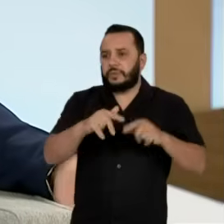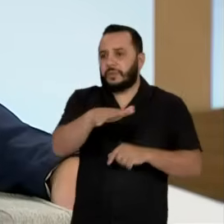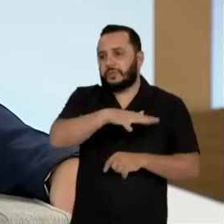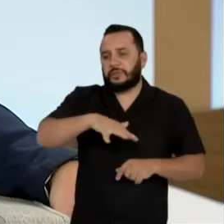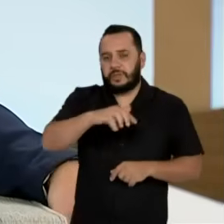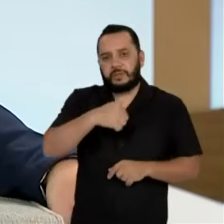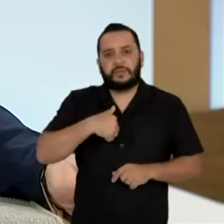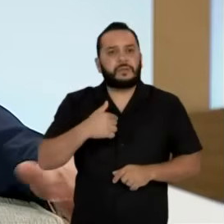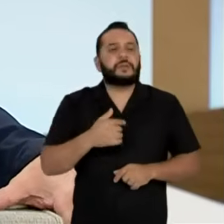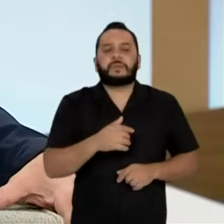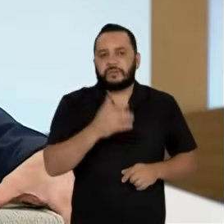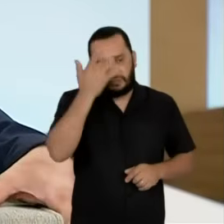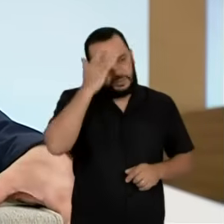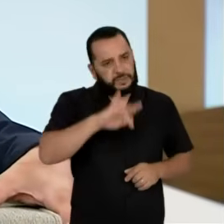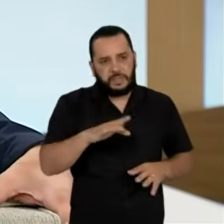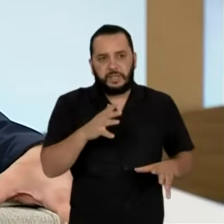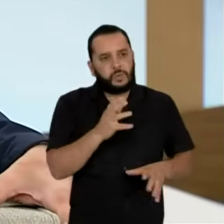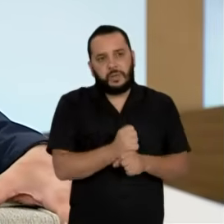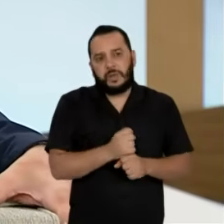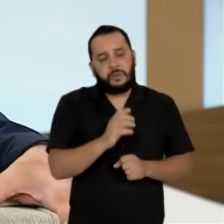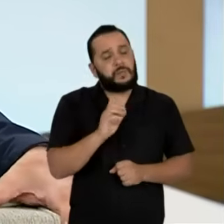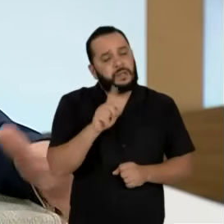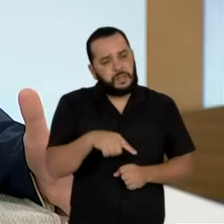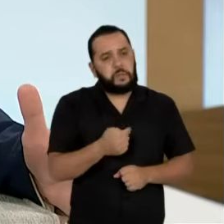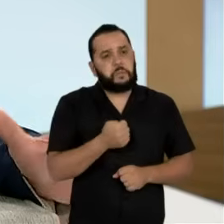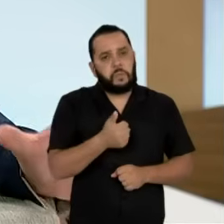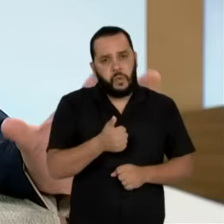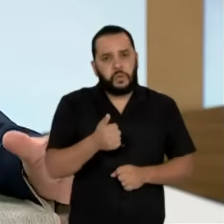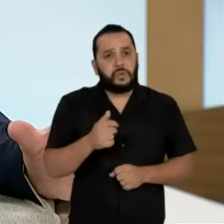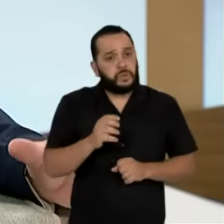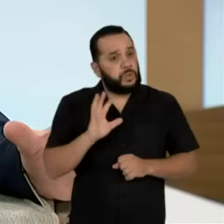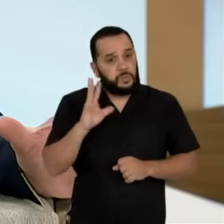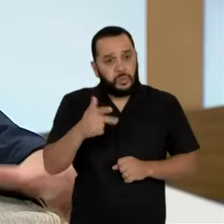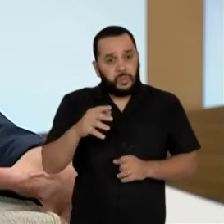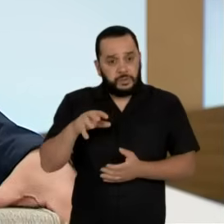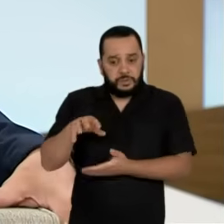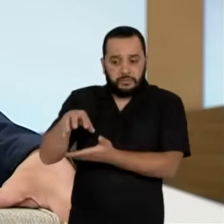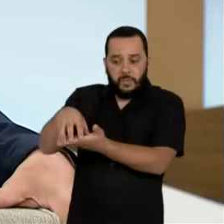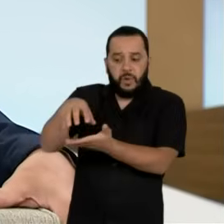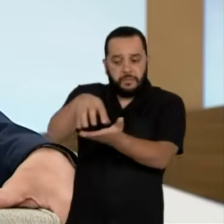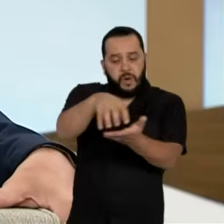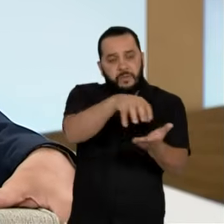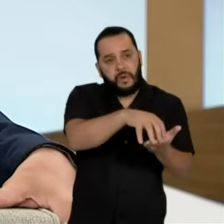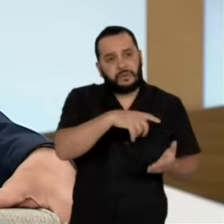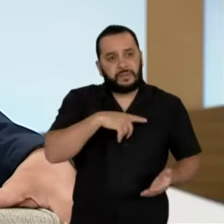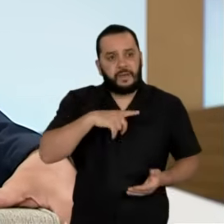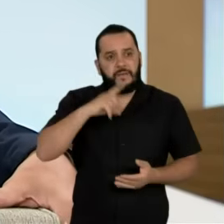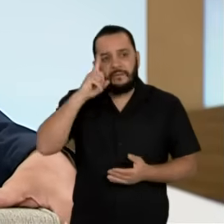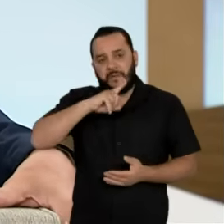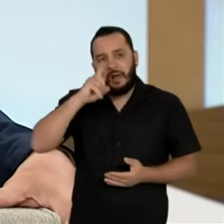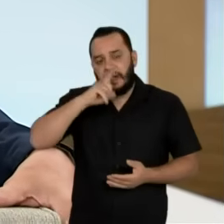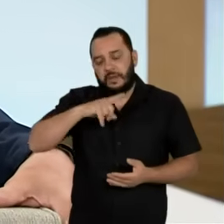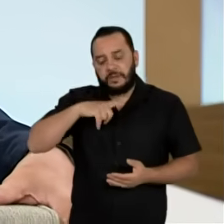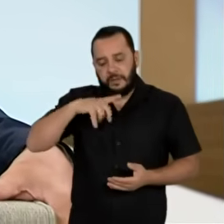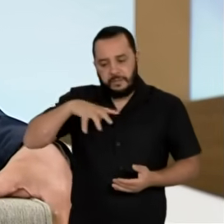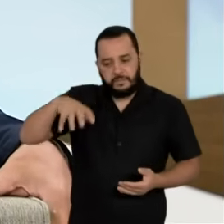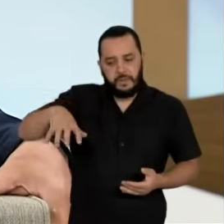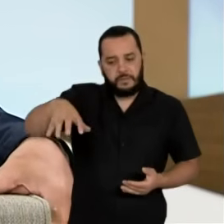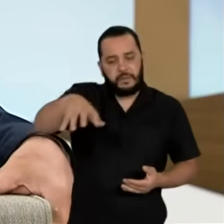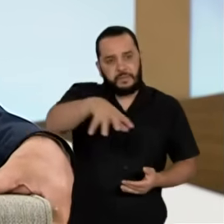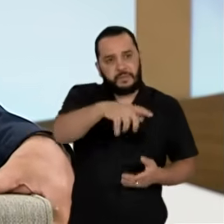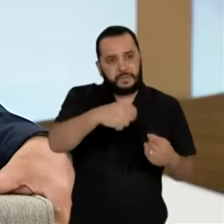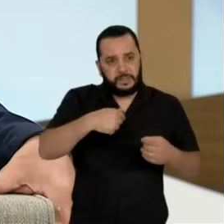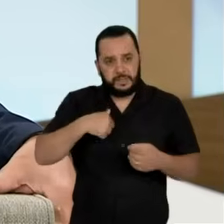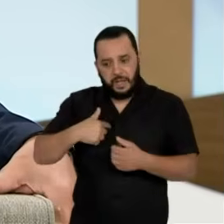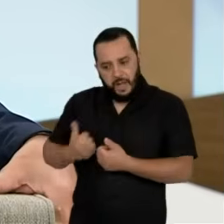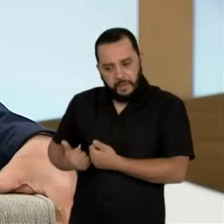mas é muito pouco. Muito, muito pouco. Todos os órgãos, todos eles são deficientes. Eu acho que esses órgãos deveriam ter muito mais apoio,